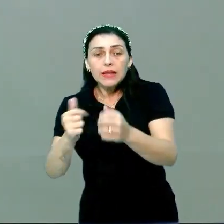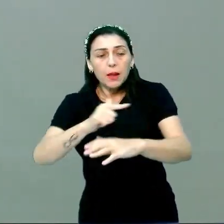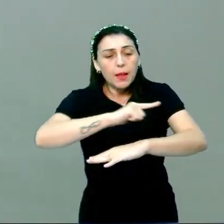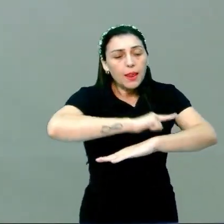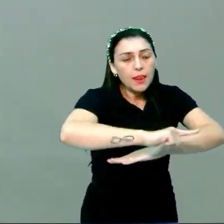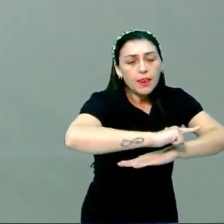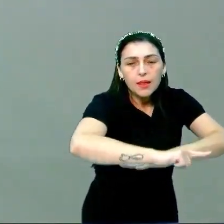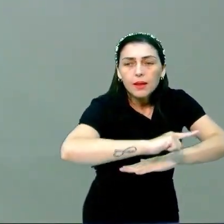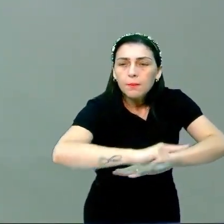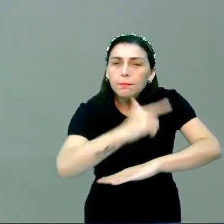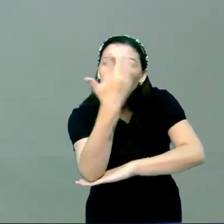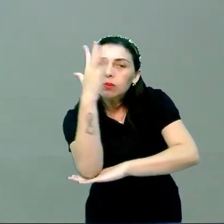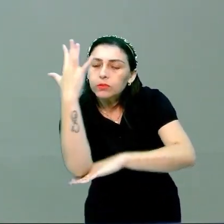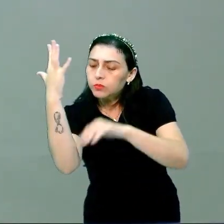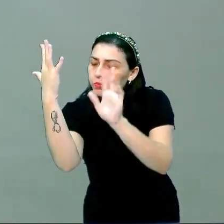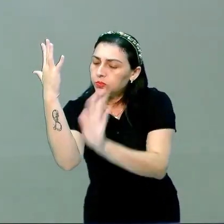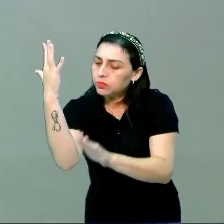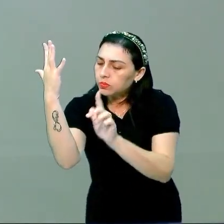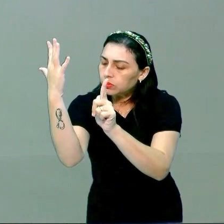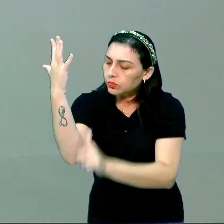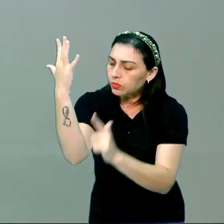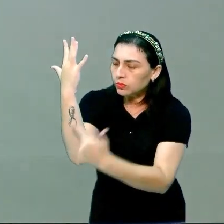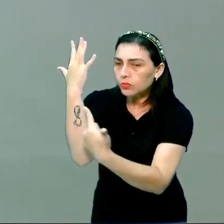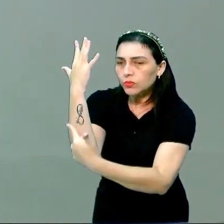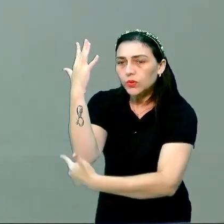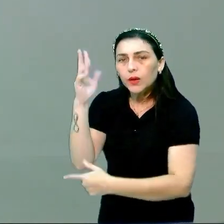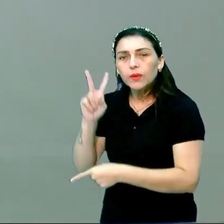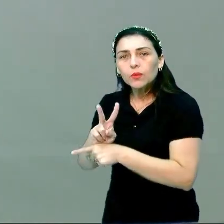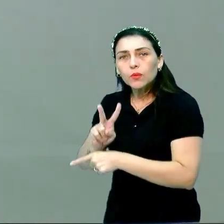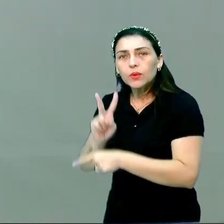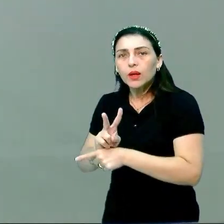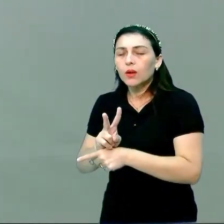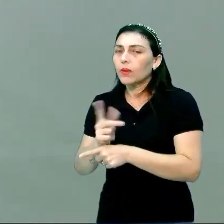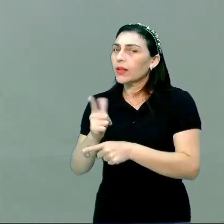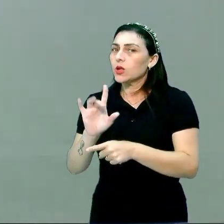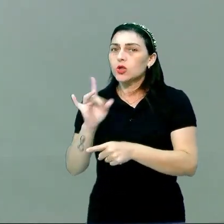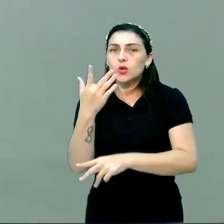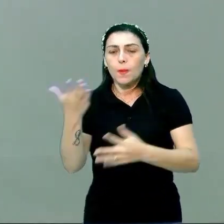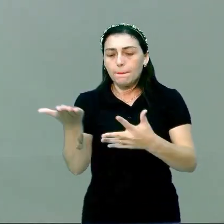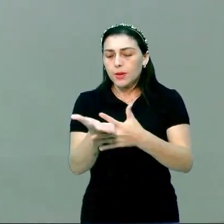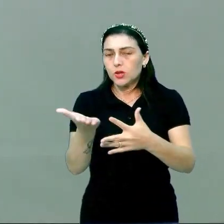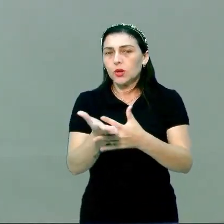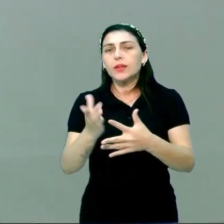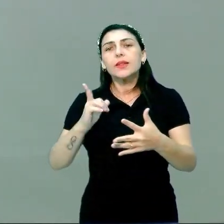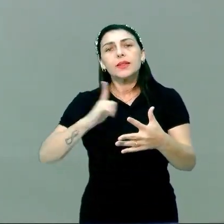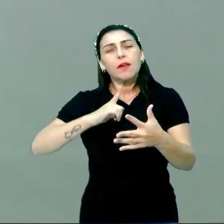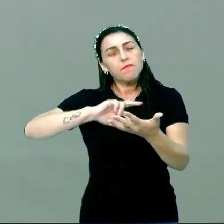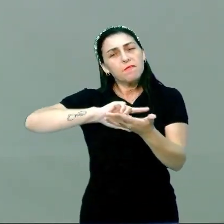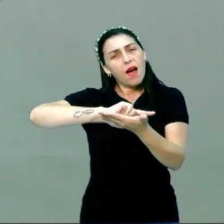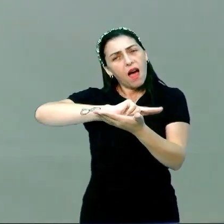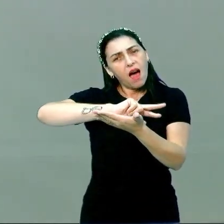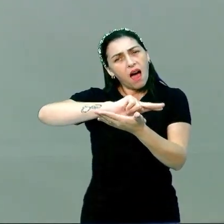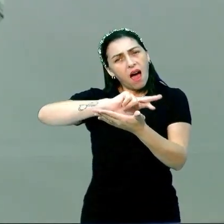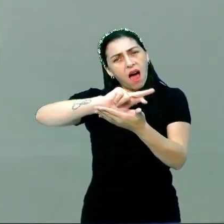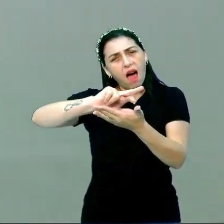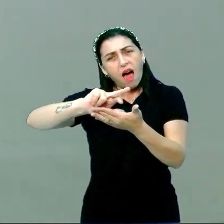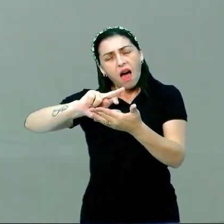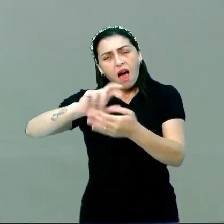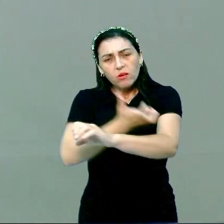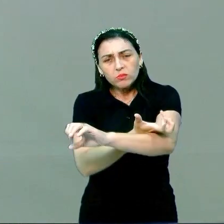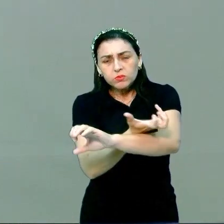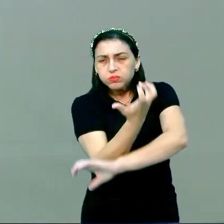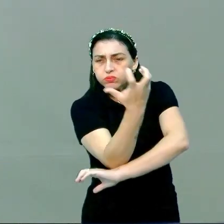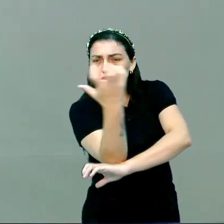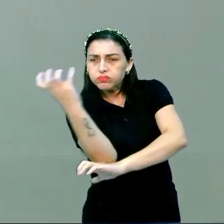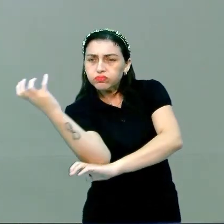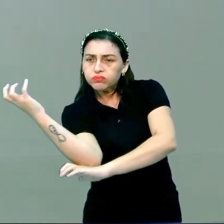ali ao redor da mandioca, né, ter esse zelo, não vai ter só mandioca ali. Ao contrário, às vezes a outra vegetação ela mata,